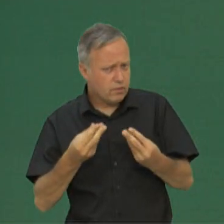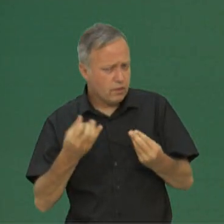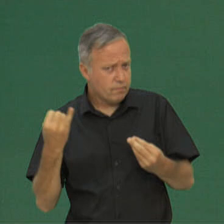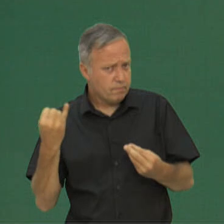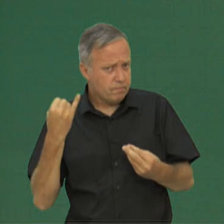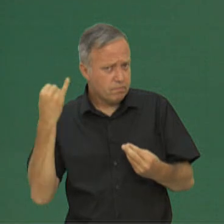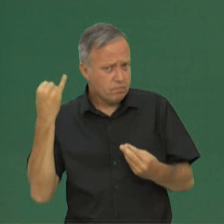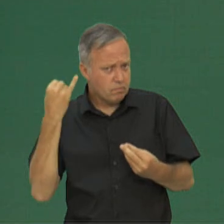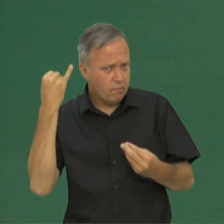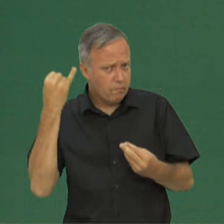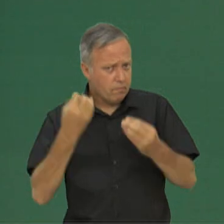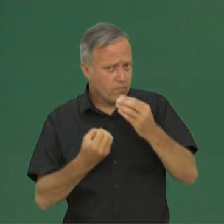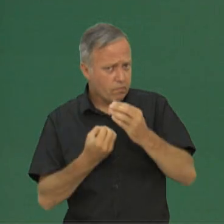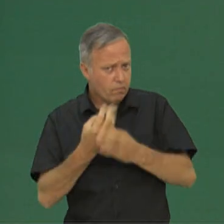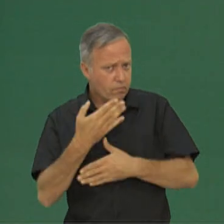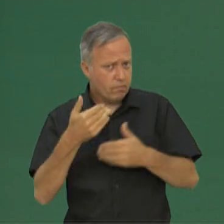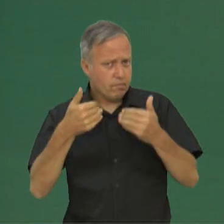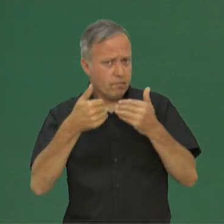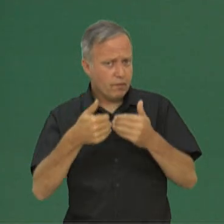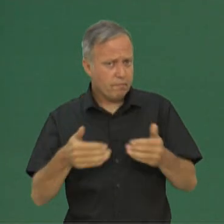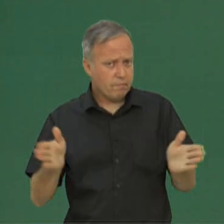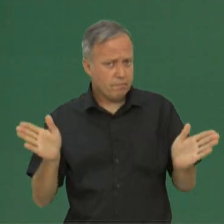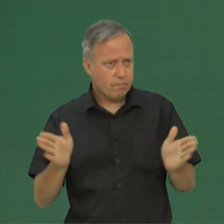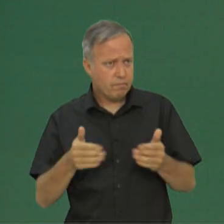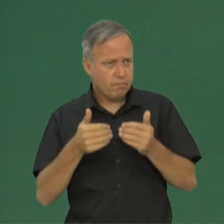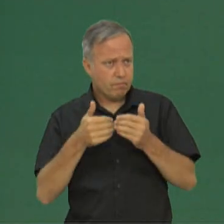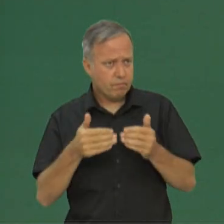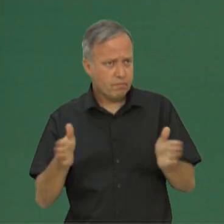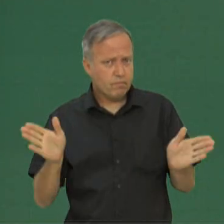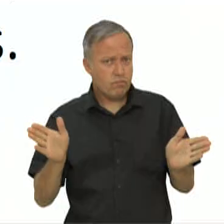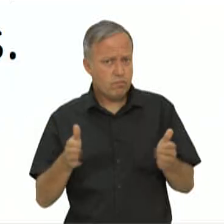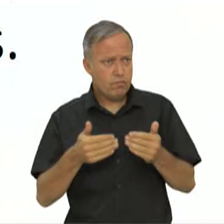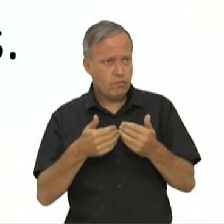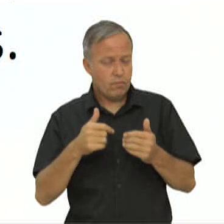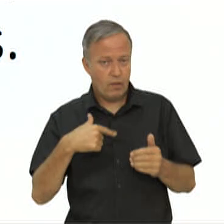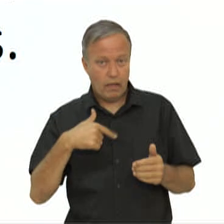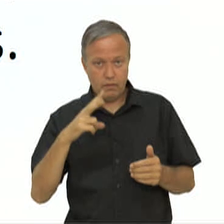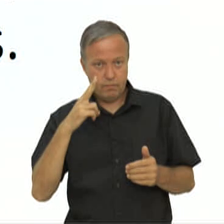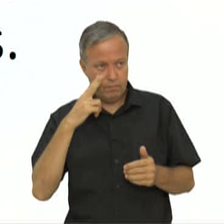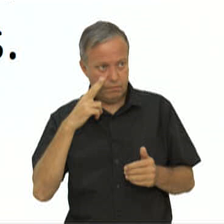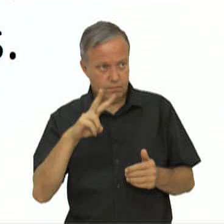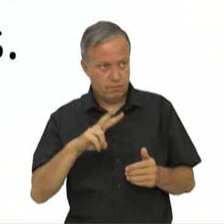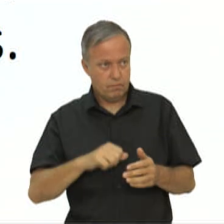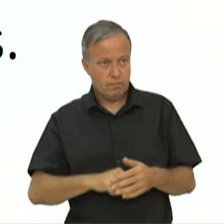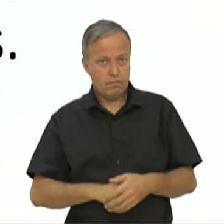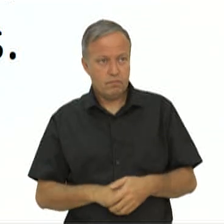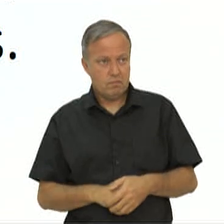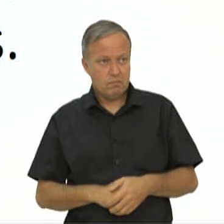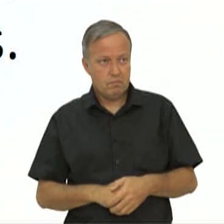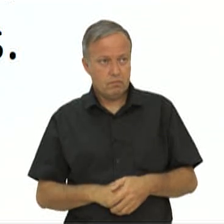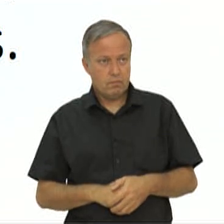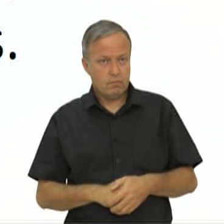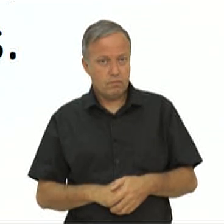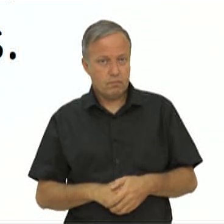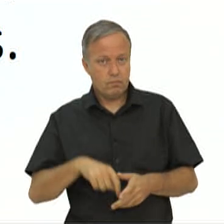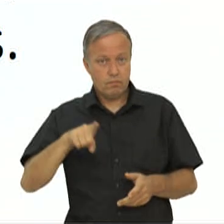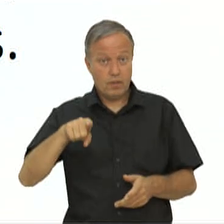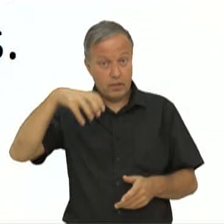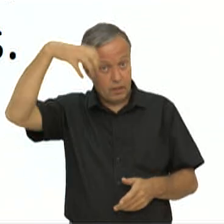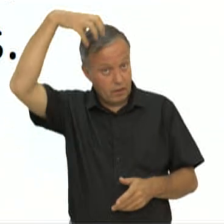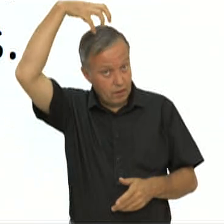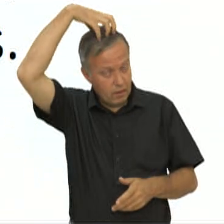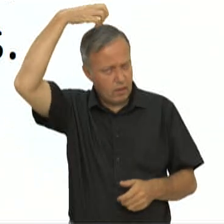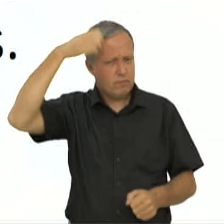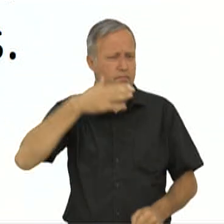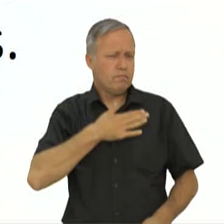balé. Vamos descobrir por quê? Primeiramente, eu tenho a dizer para vocês que ele era um grande apreciador de dança. Ele